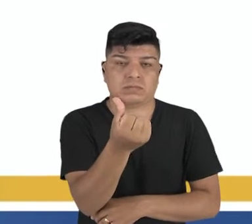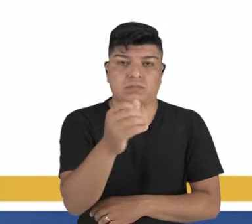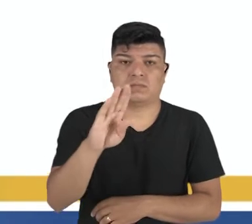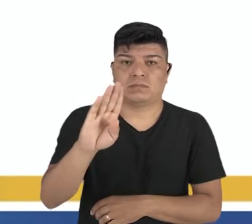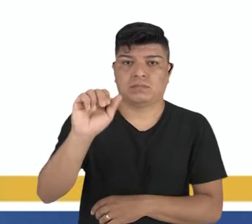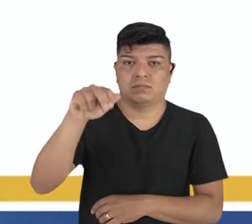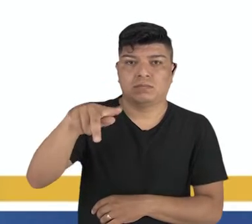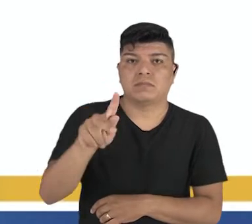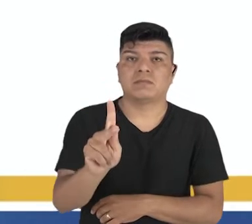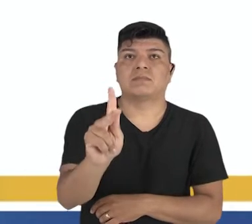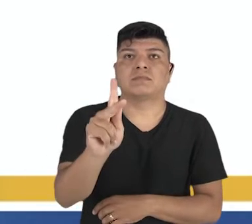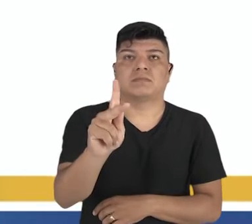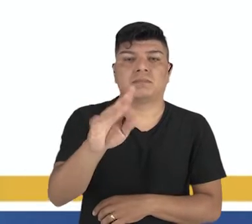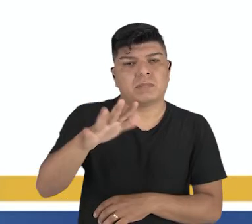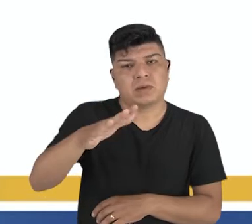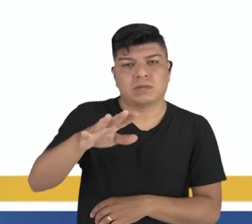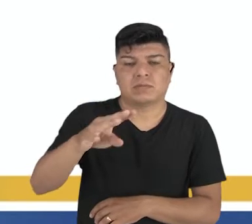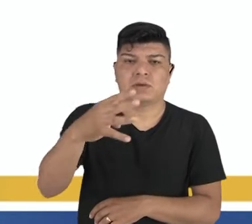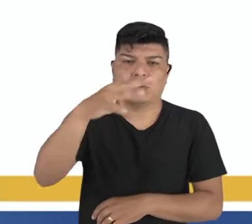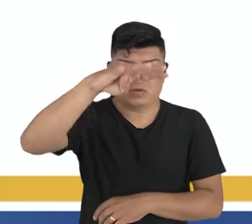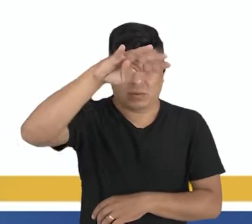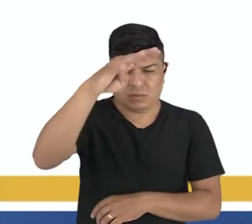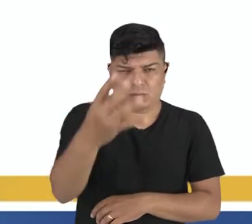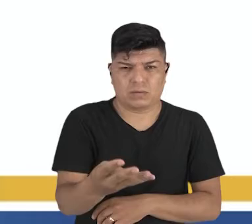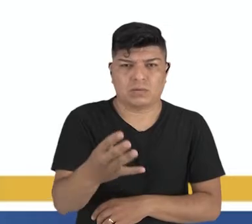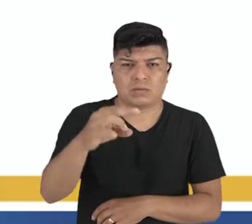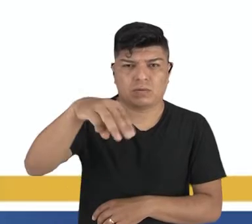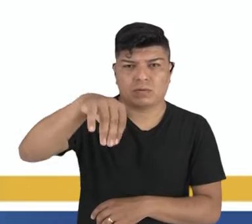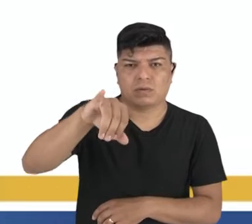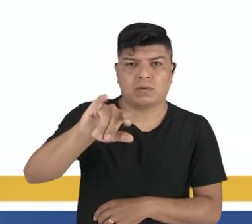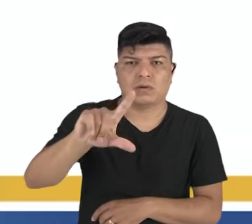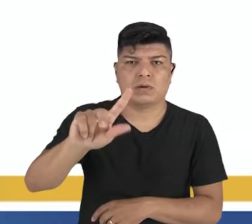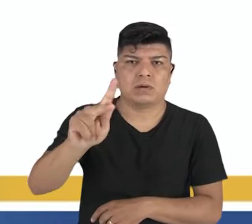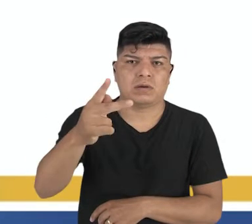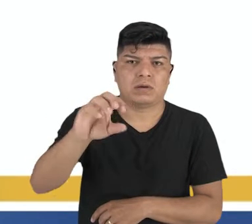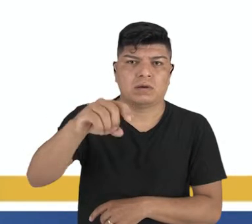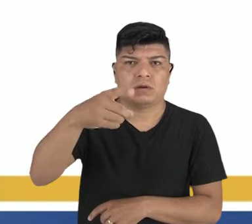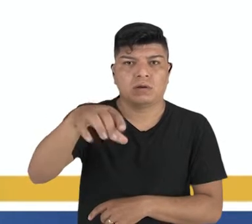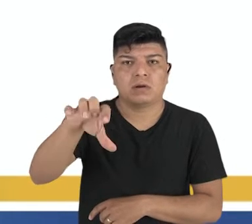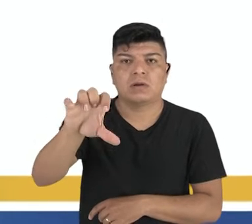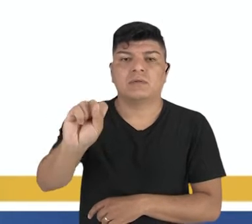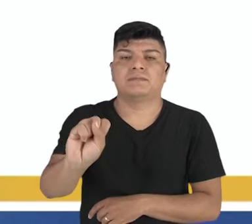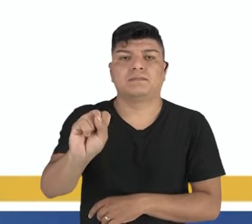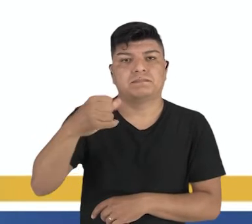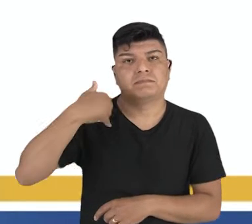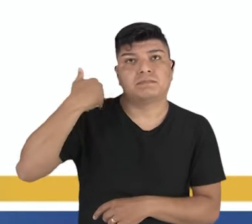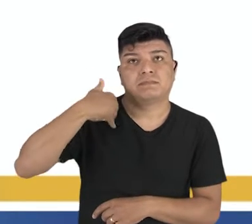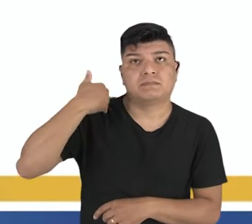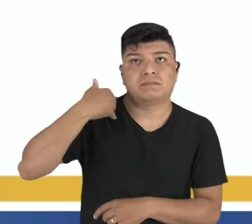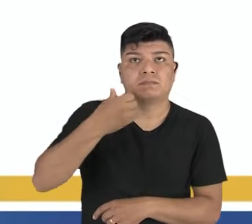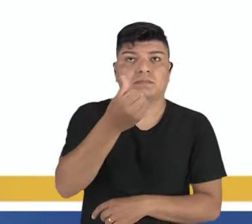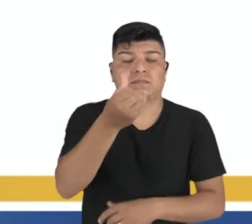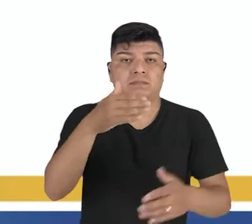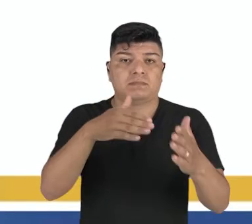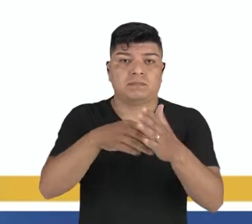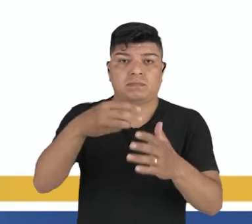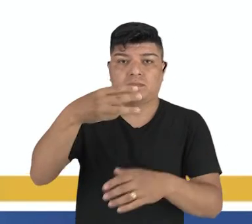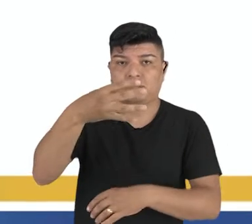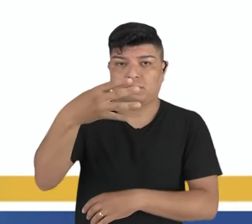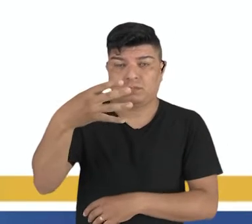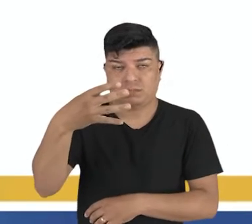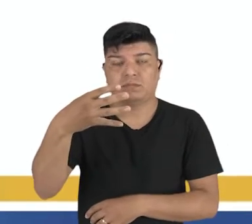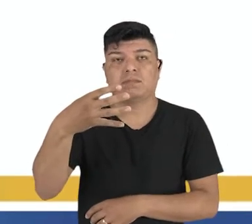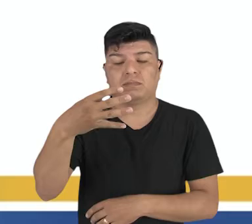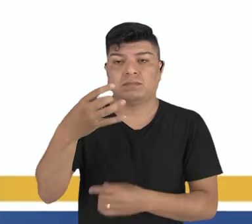aponta que cerca de 4 milhões de estudantes brasileiros com idade entre 6 a 34 anos abandonaram